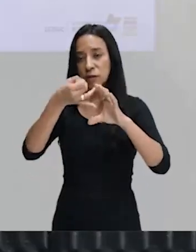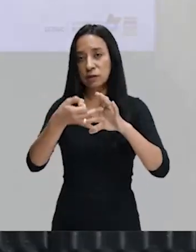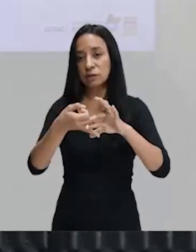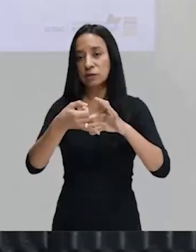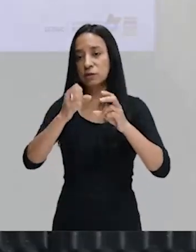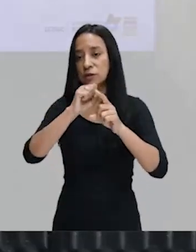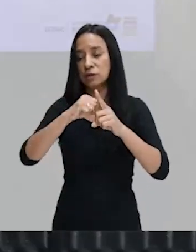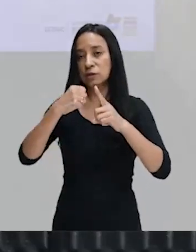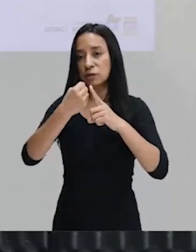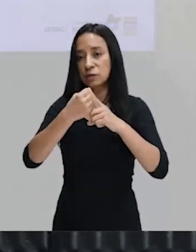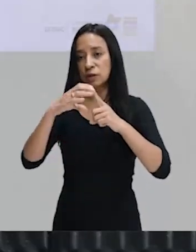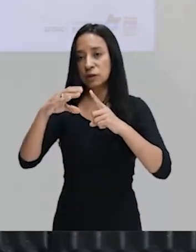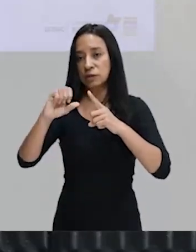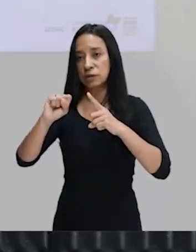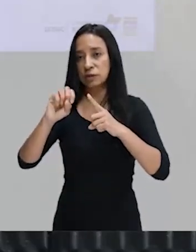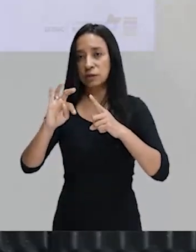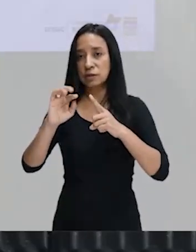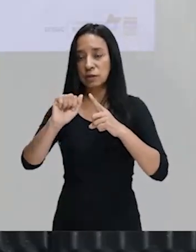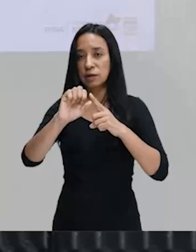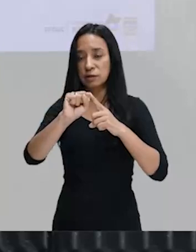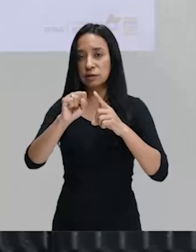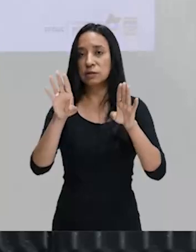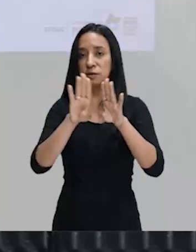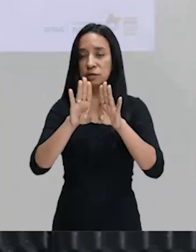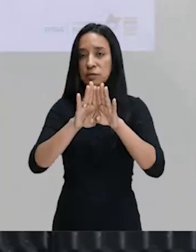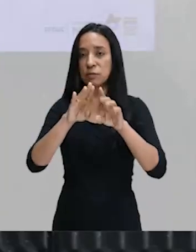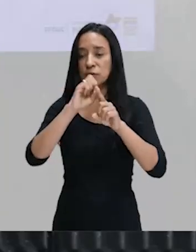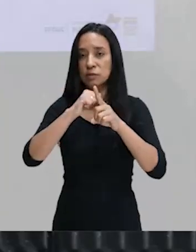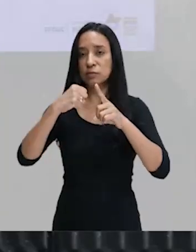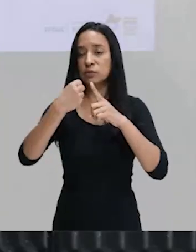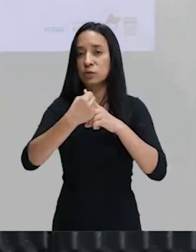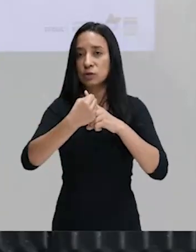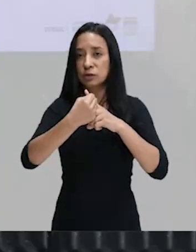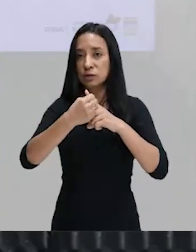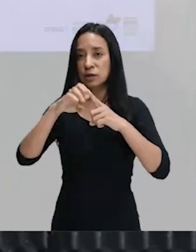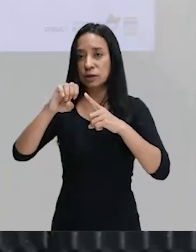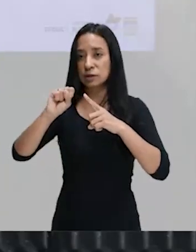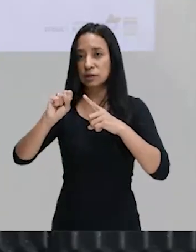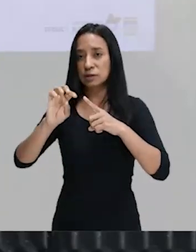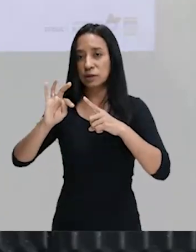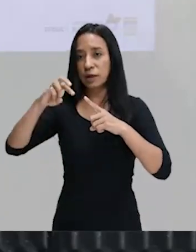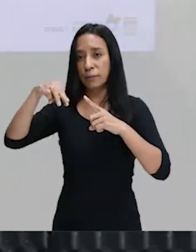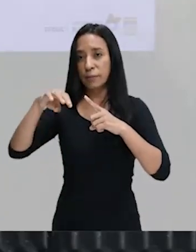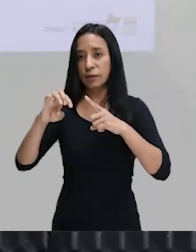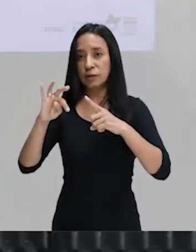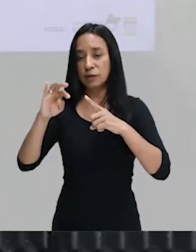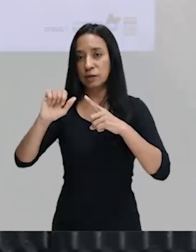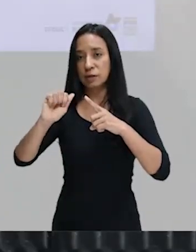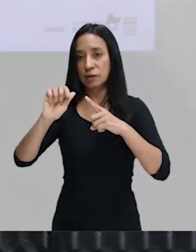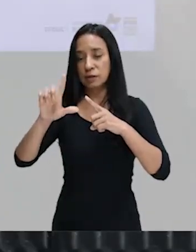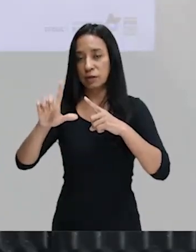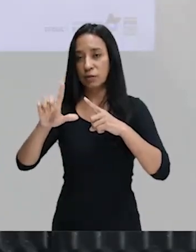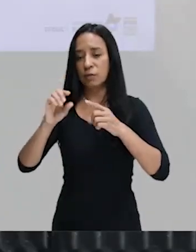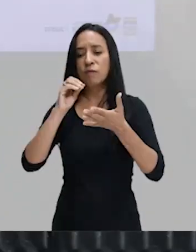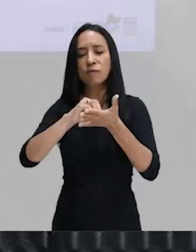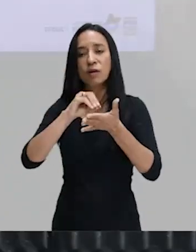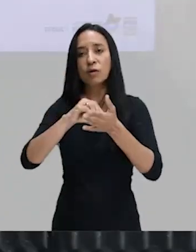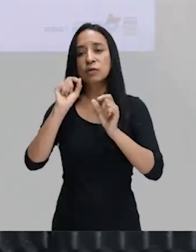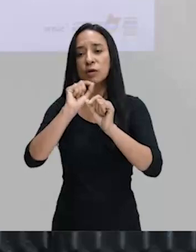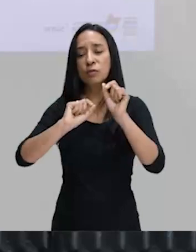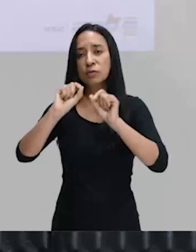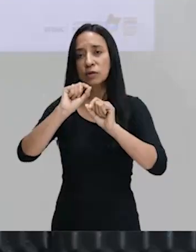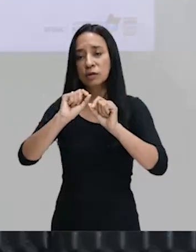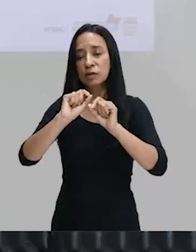da sociedade de castas e também da sociedade estamental. Falta ainda o quê? A